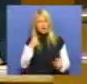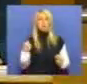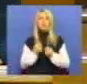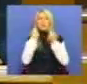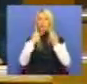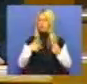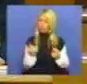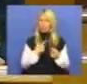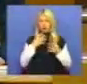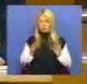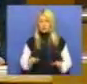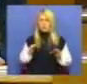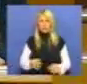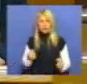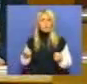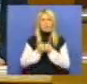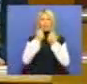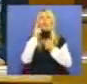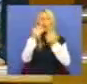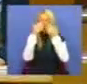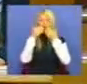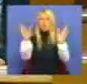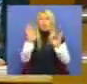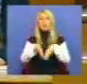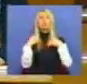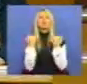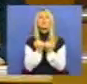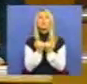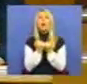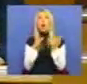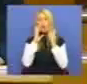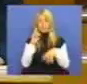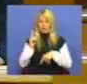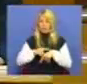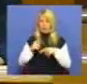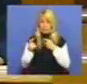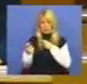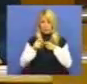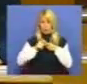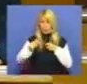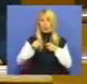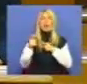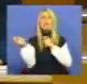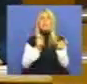para esse desafio que é a democracia social. Mas ao longo de todo este debate,